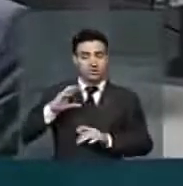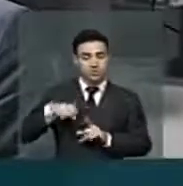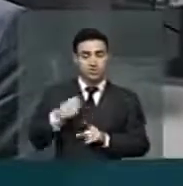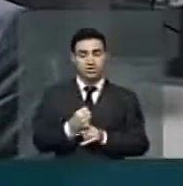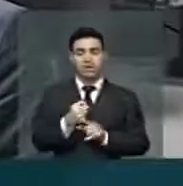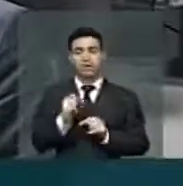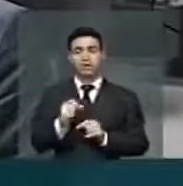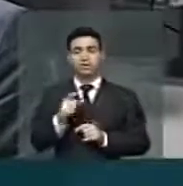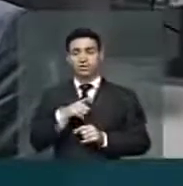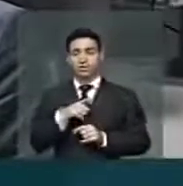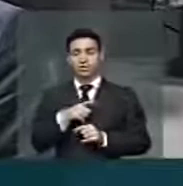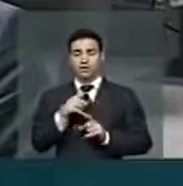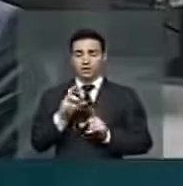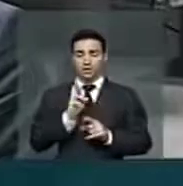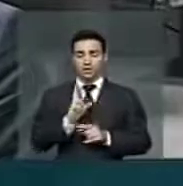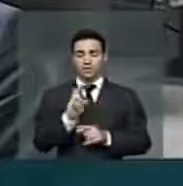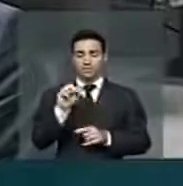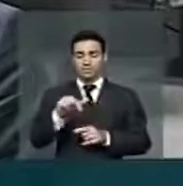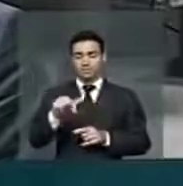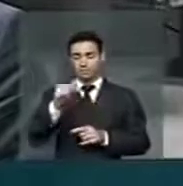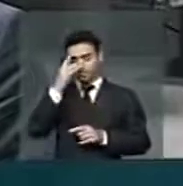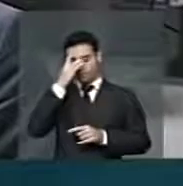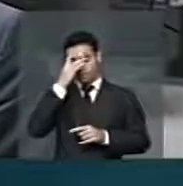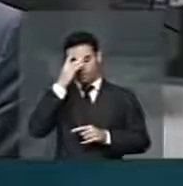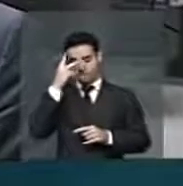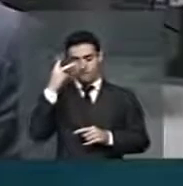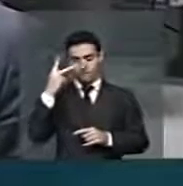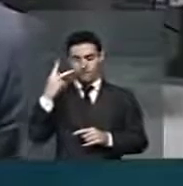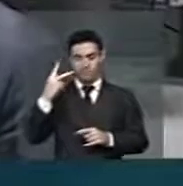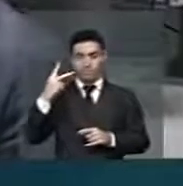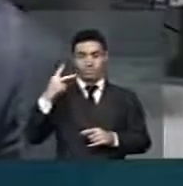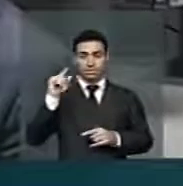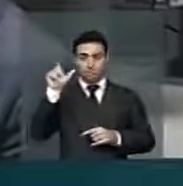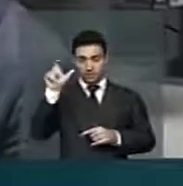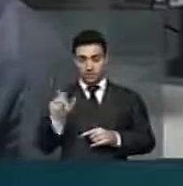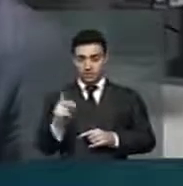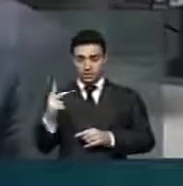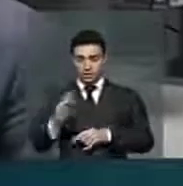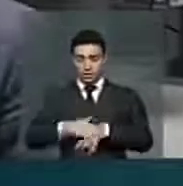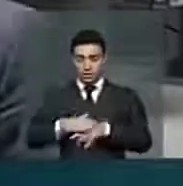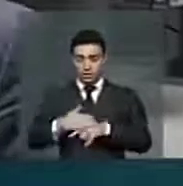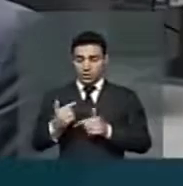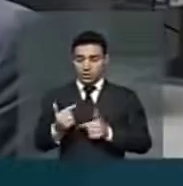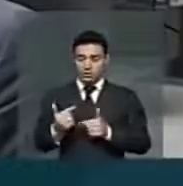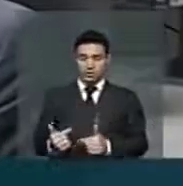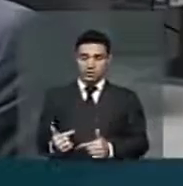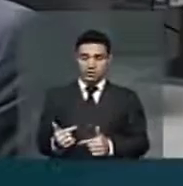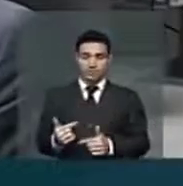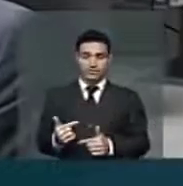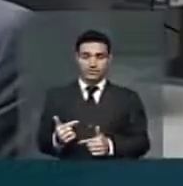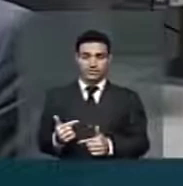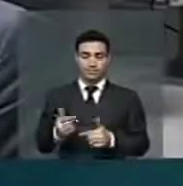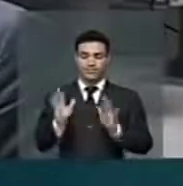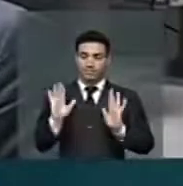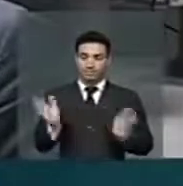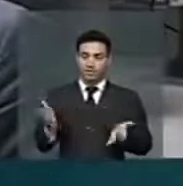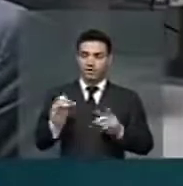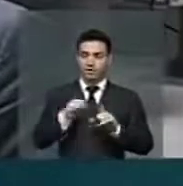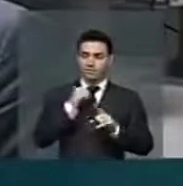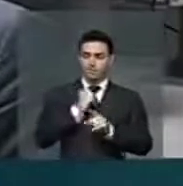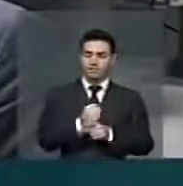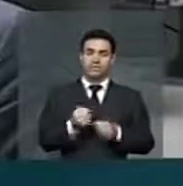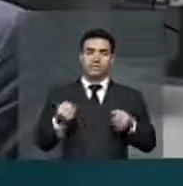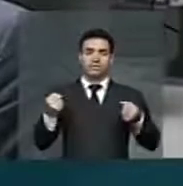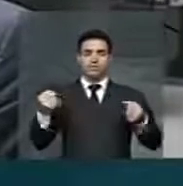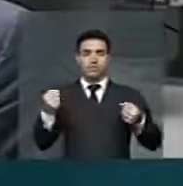representada aqui na sua pessoa, está representada aqui na sua luta. A sociedade que foi às ruas levantando os cartazes nos